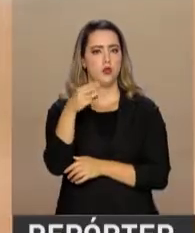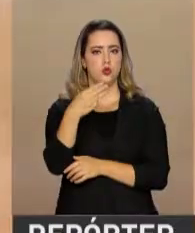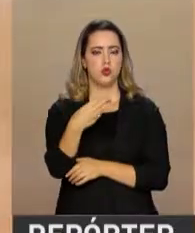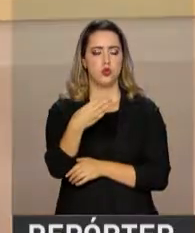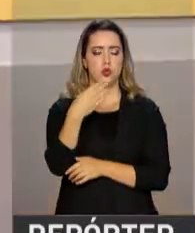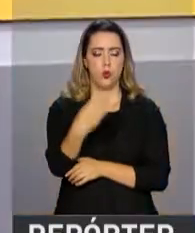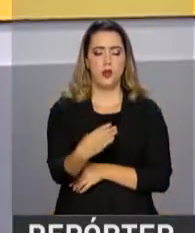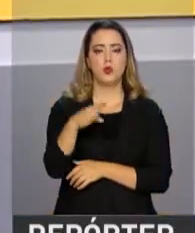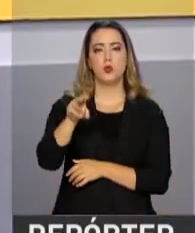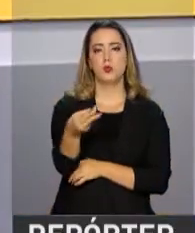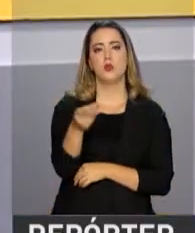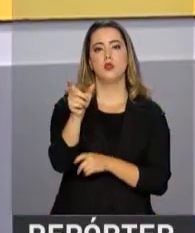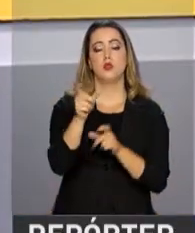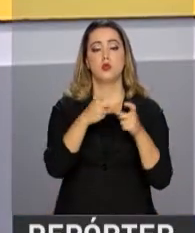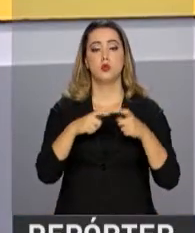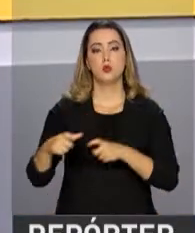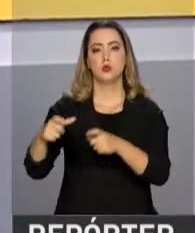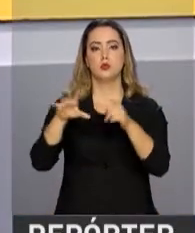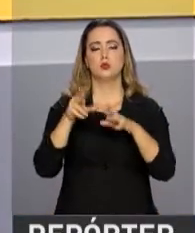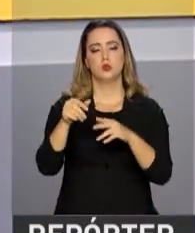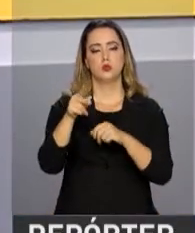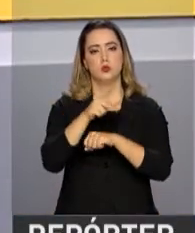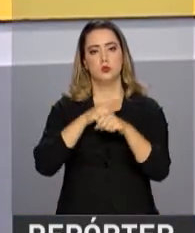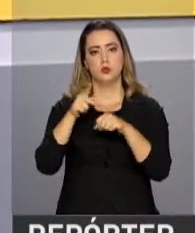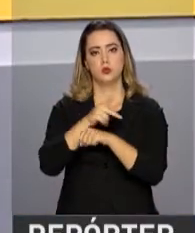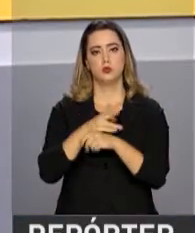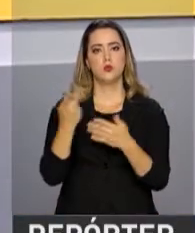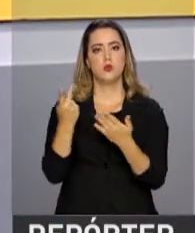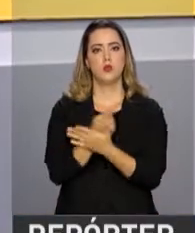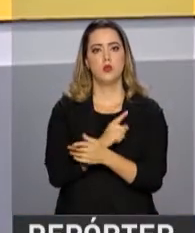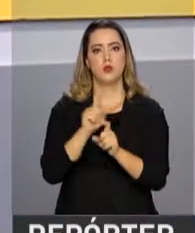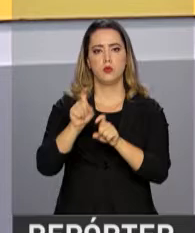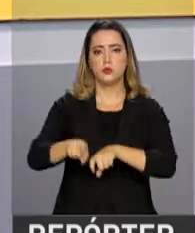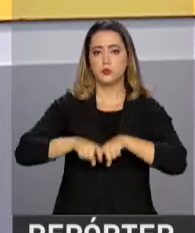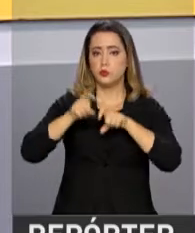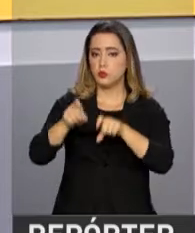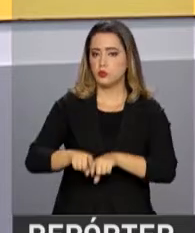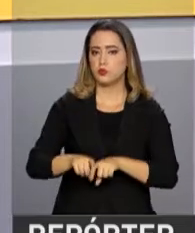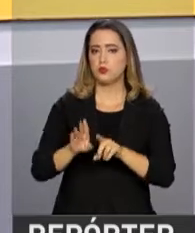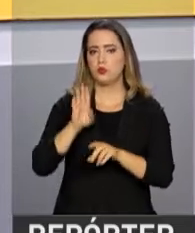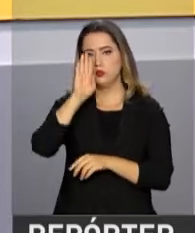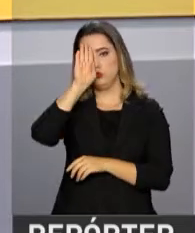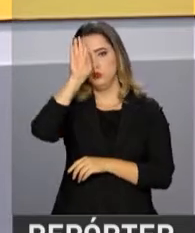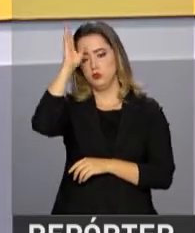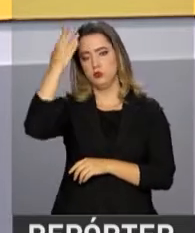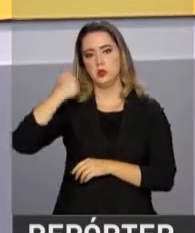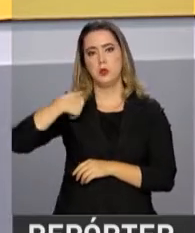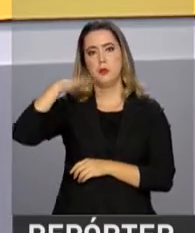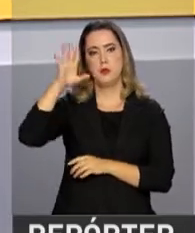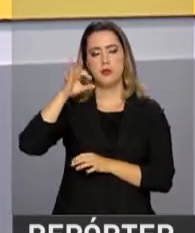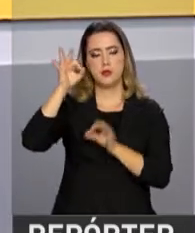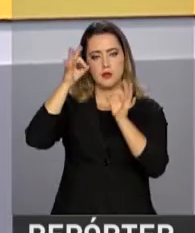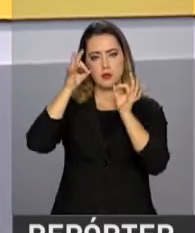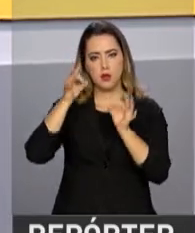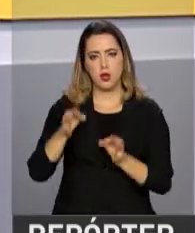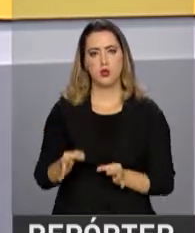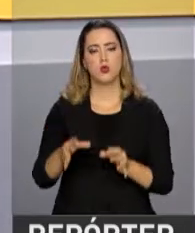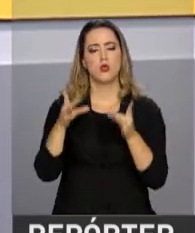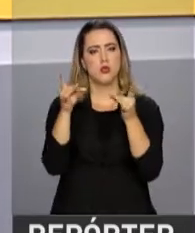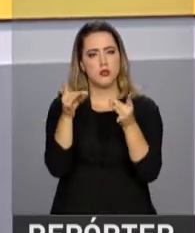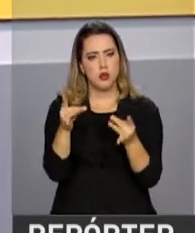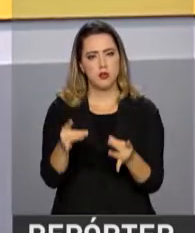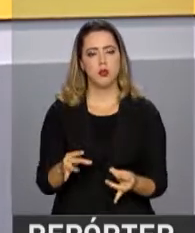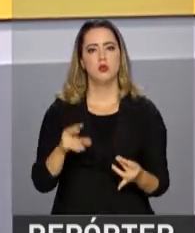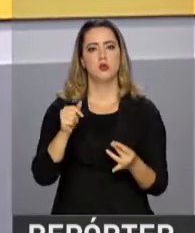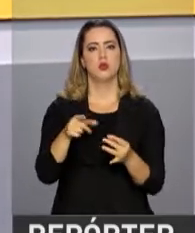em todo o país. O censo agropecuário vem sendo realizado pelo governo e é o principal e mais completo levantamento já